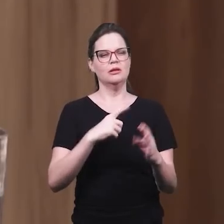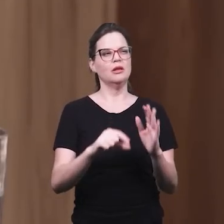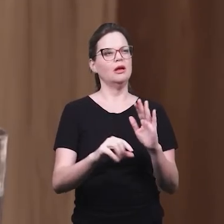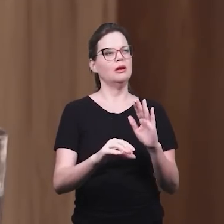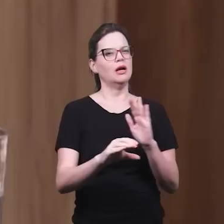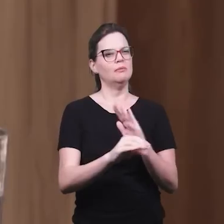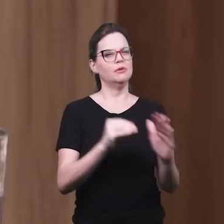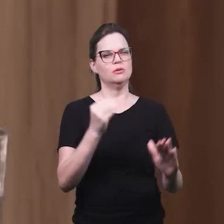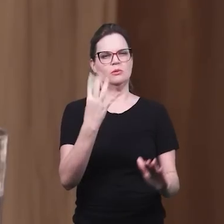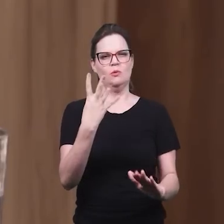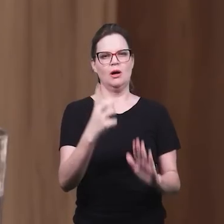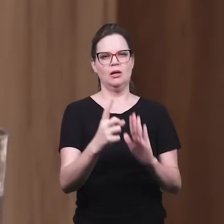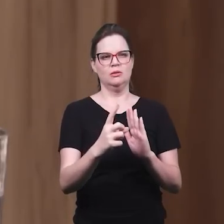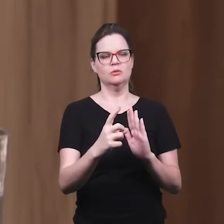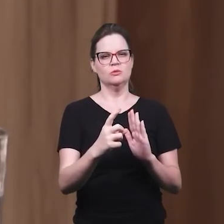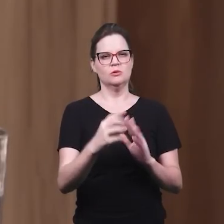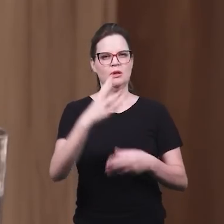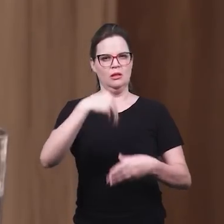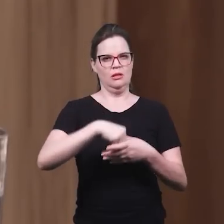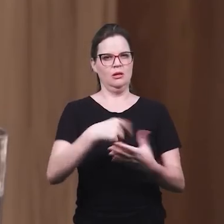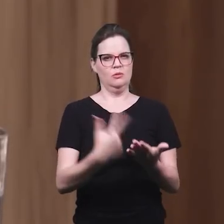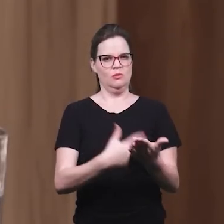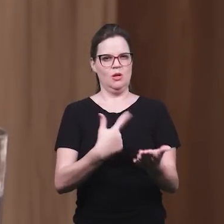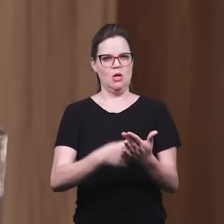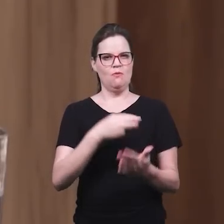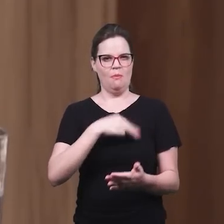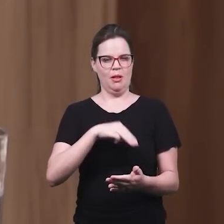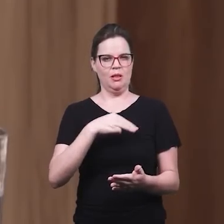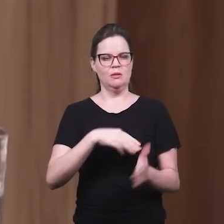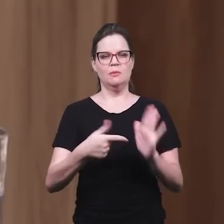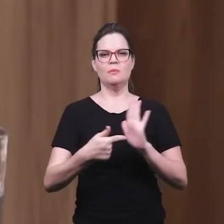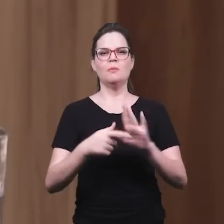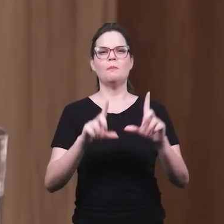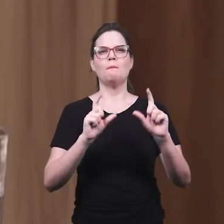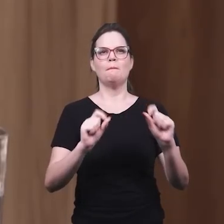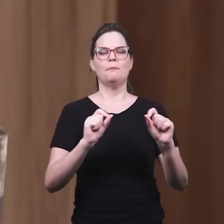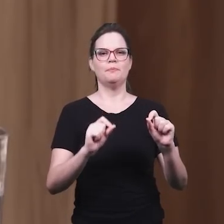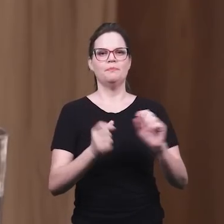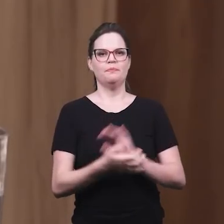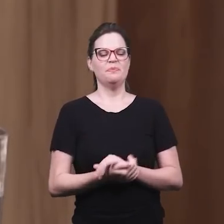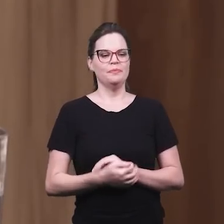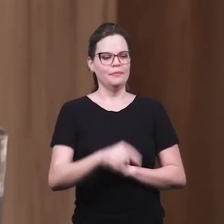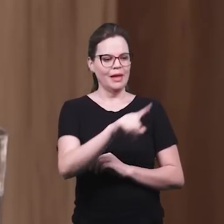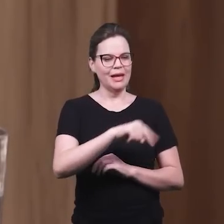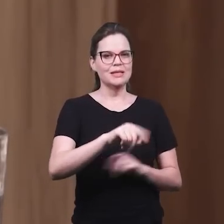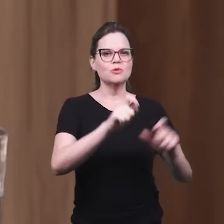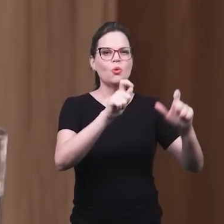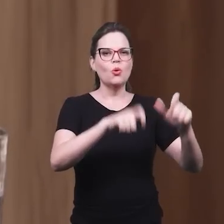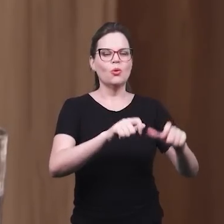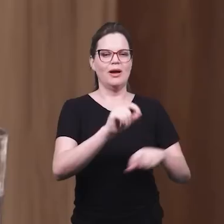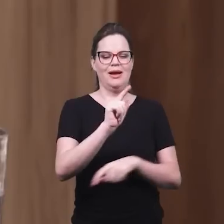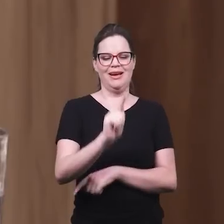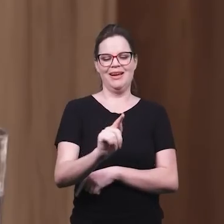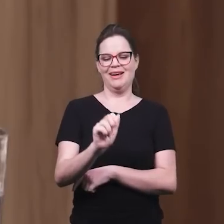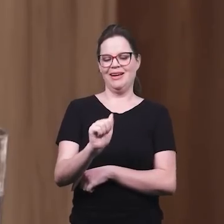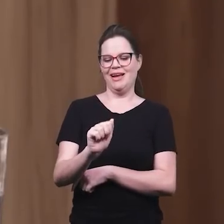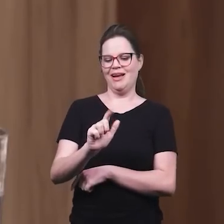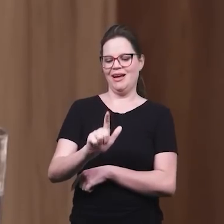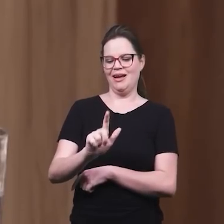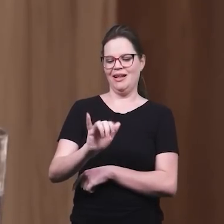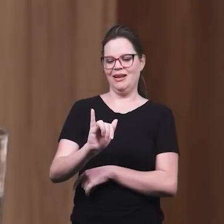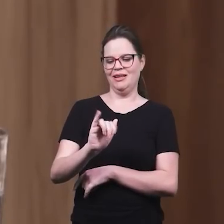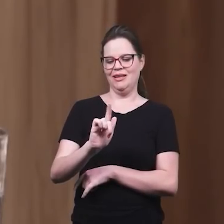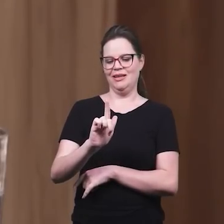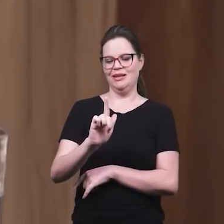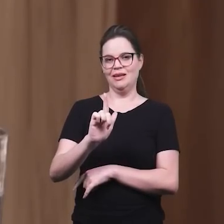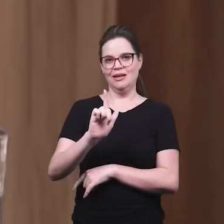de Mateus, o Evangelho de Mateus, que usa a expressão a Galileia dos gentios ou a Galileia das nações, é